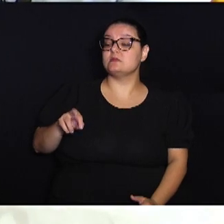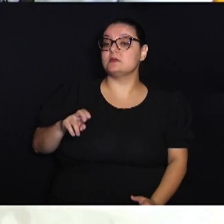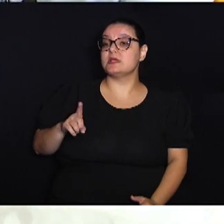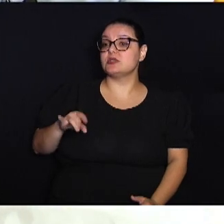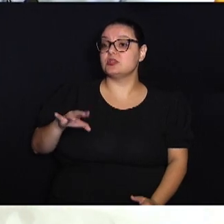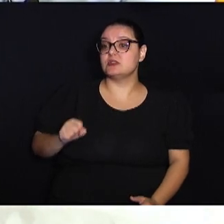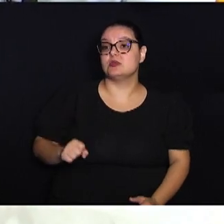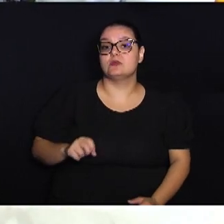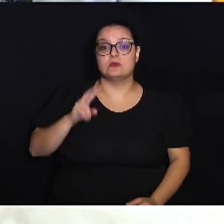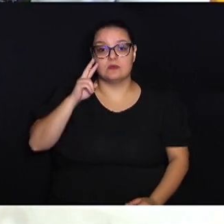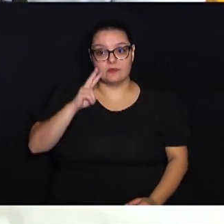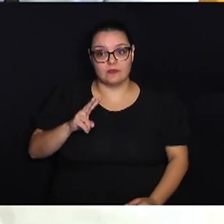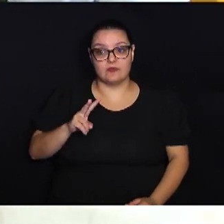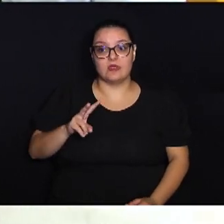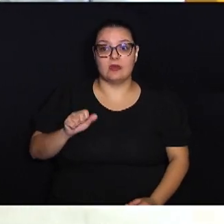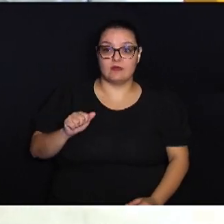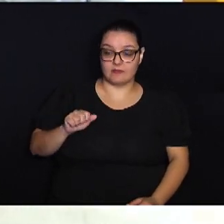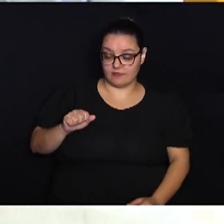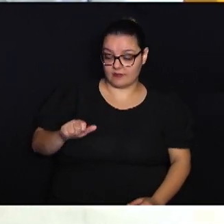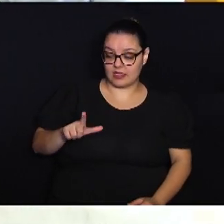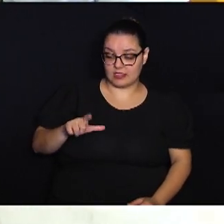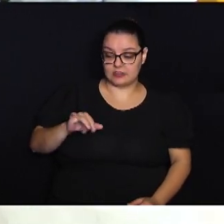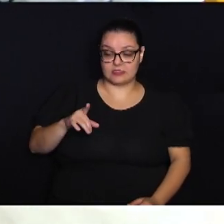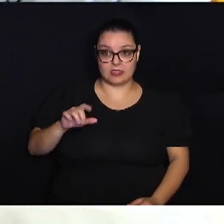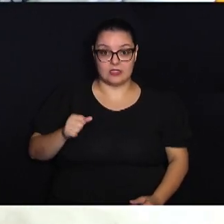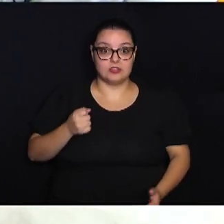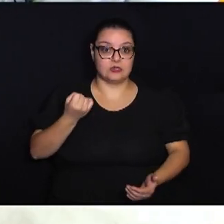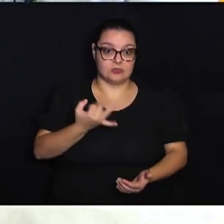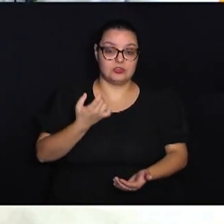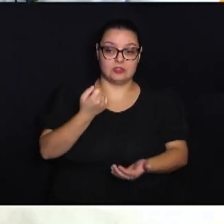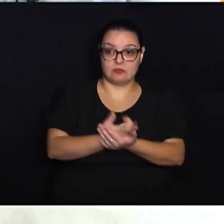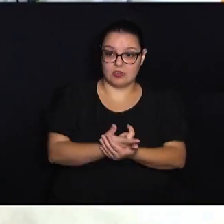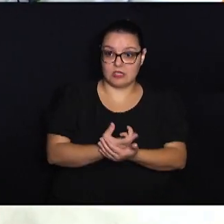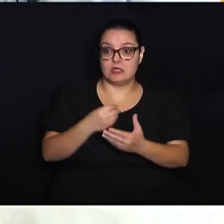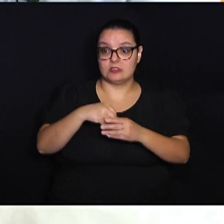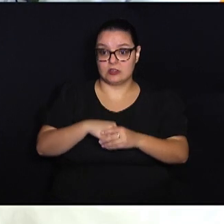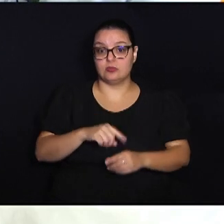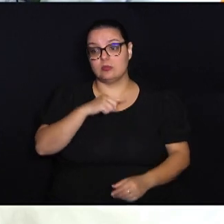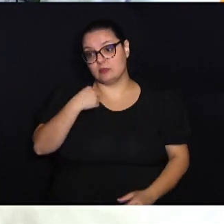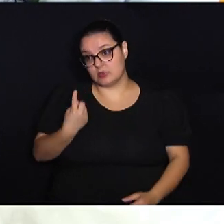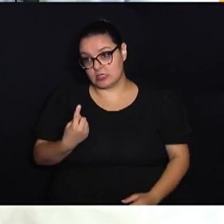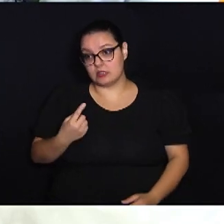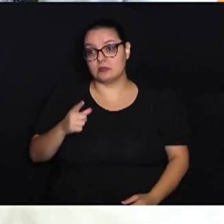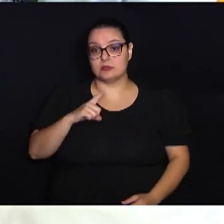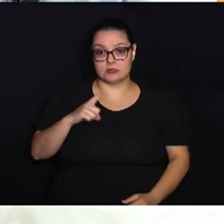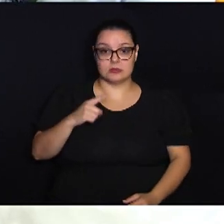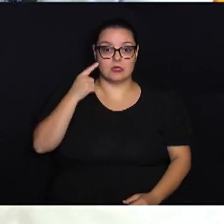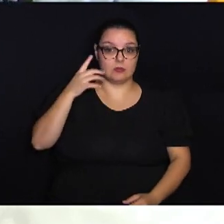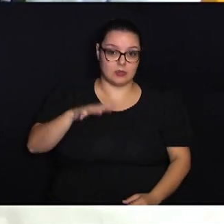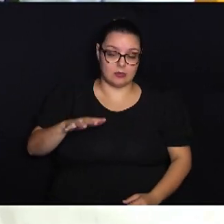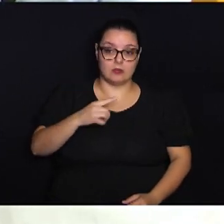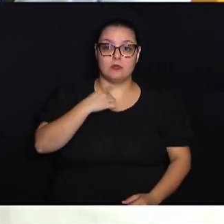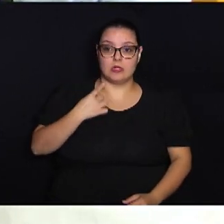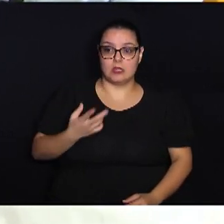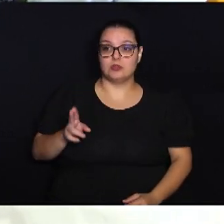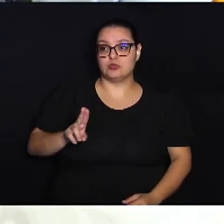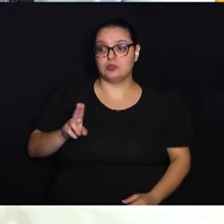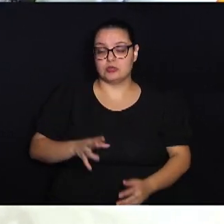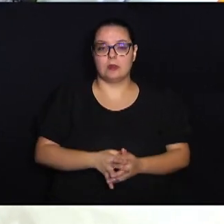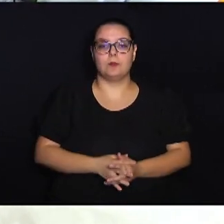matéria-prima. Uma matéria-prima, uma tecnologia. Então, o que acontece? Quando aumenta o dólar, o custo